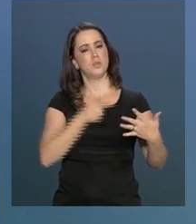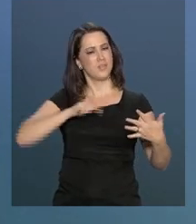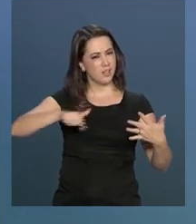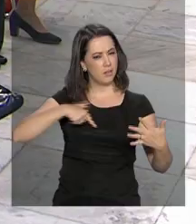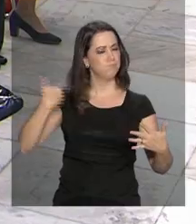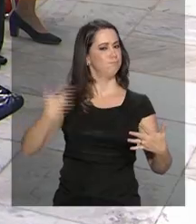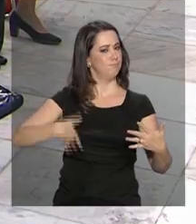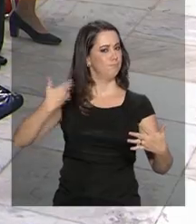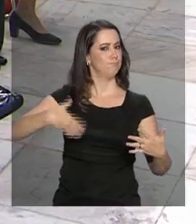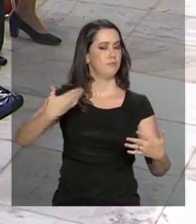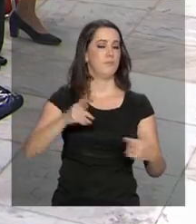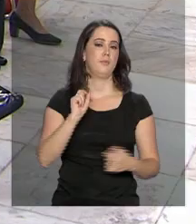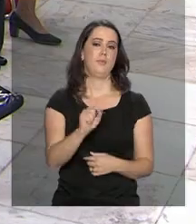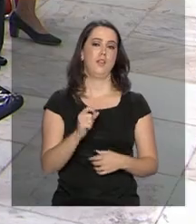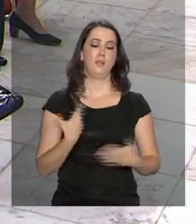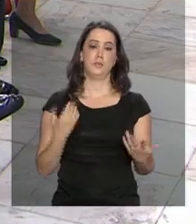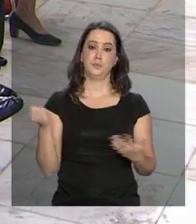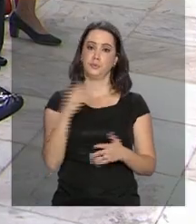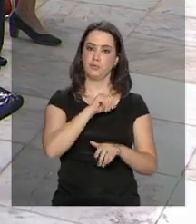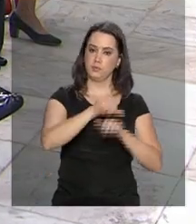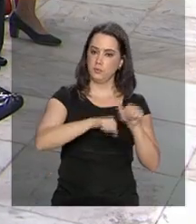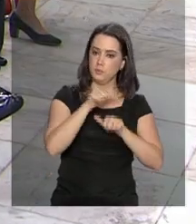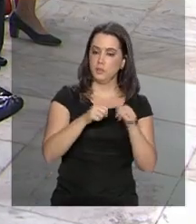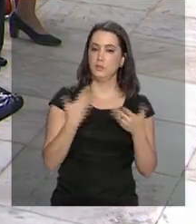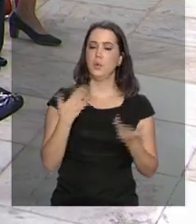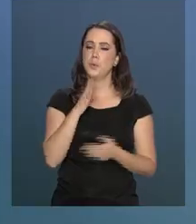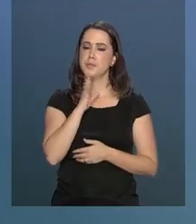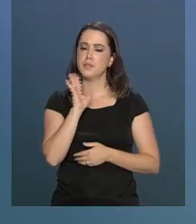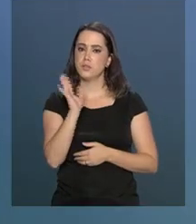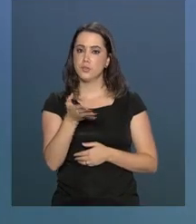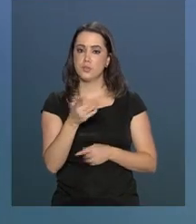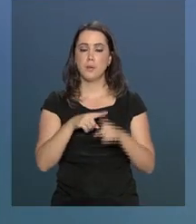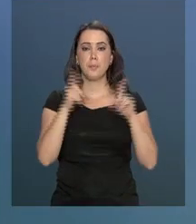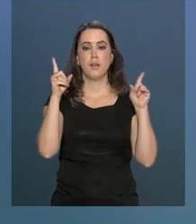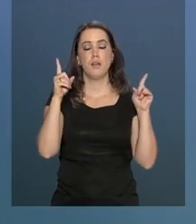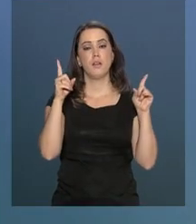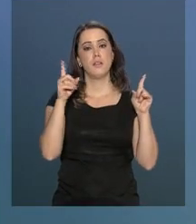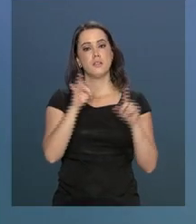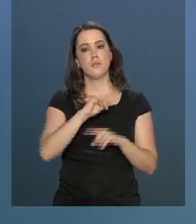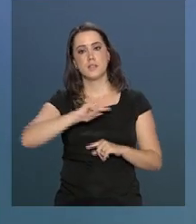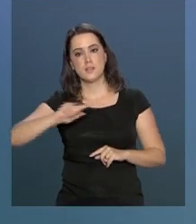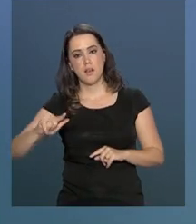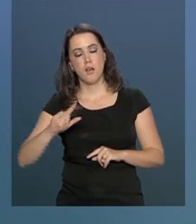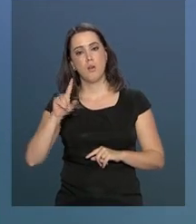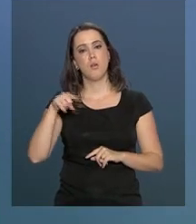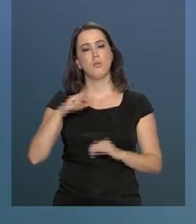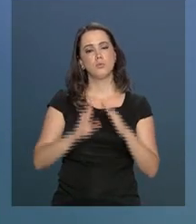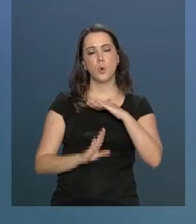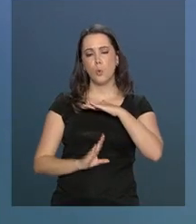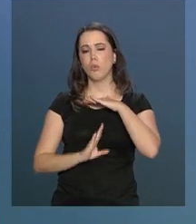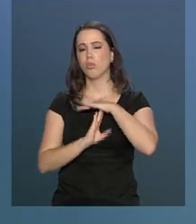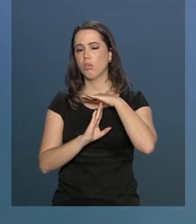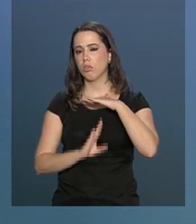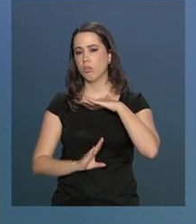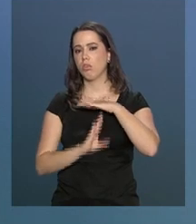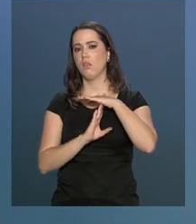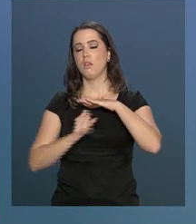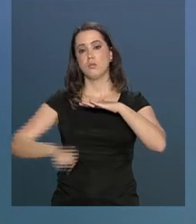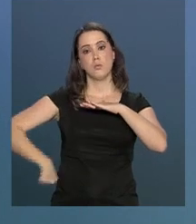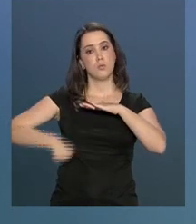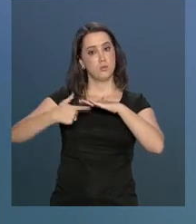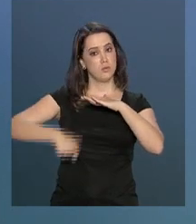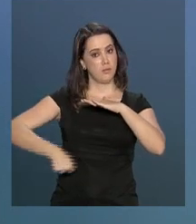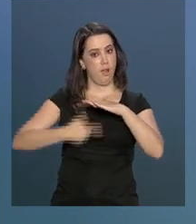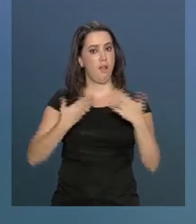é essas reformas são conhecidas mas a reforma fiscal por exemplo o teto dos gastos